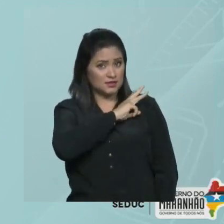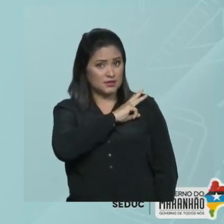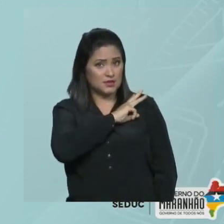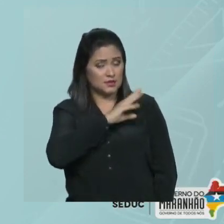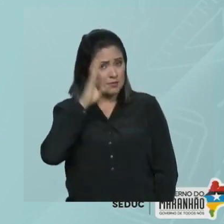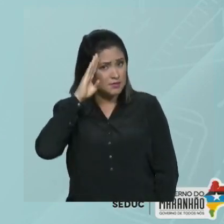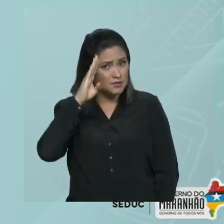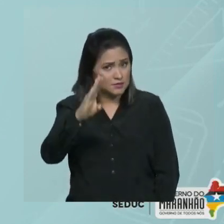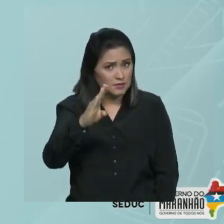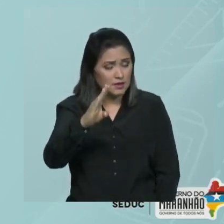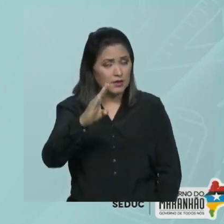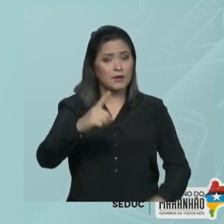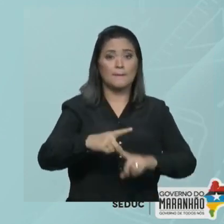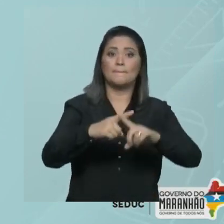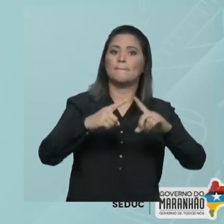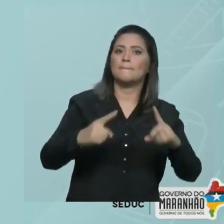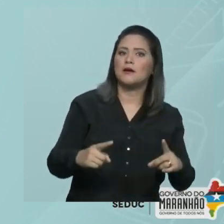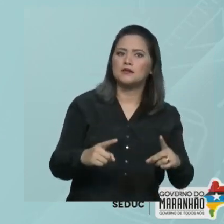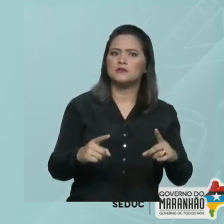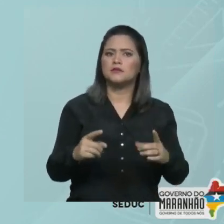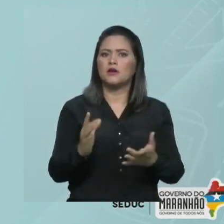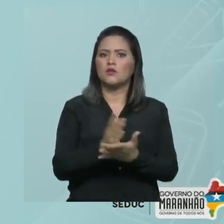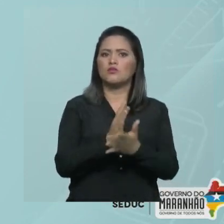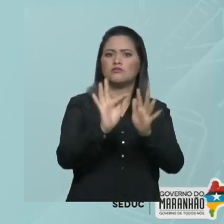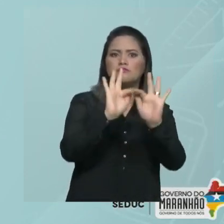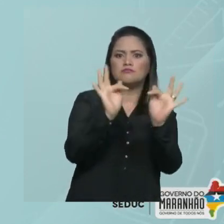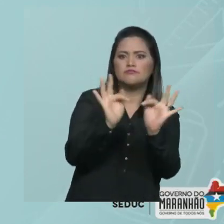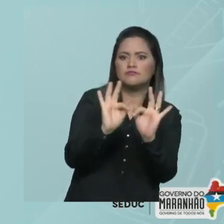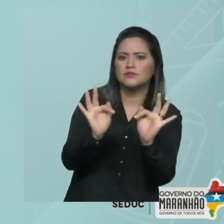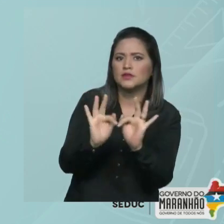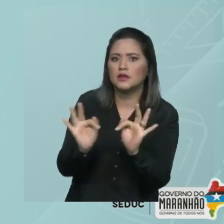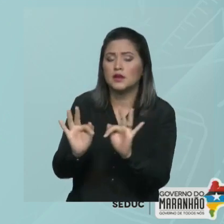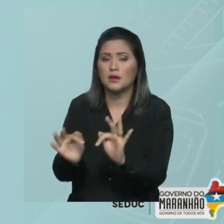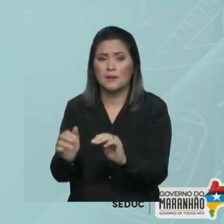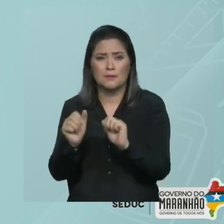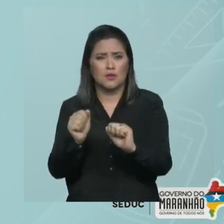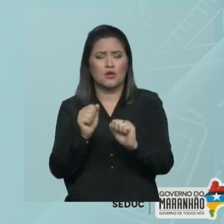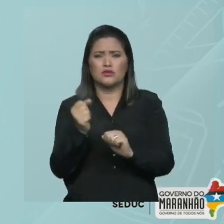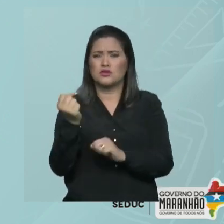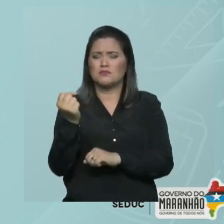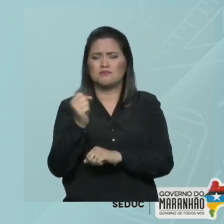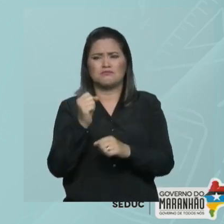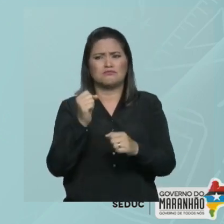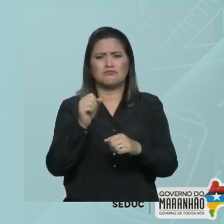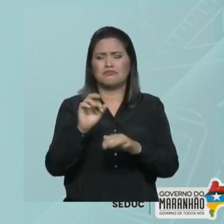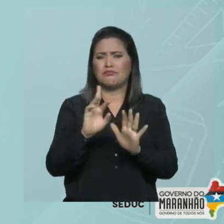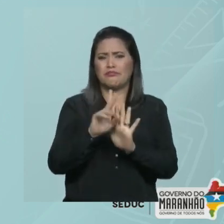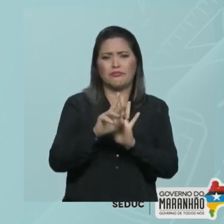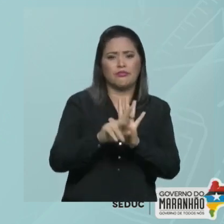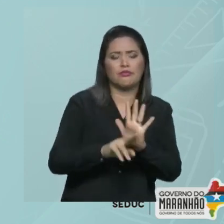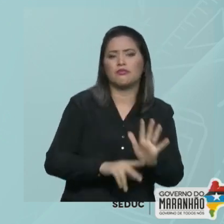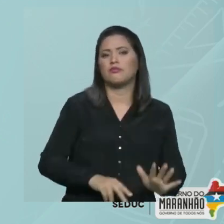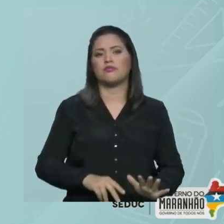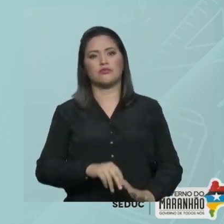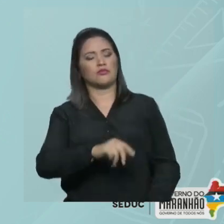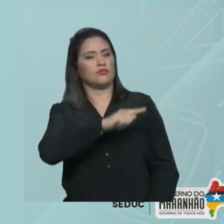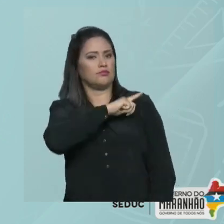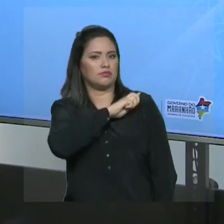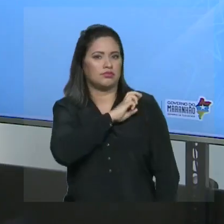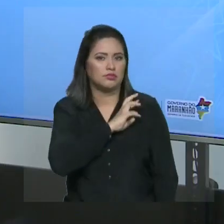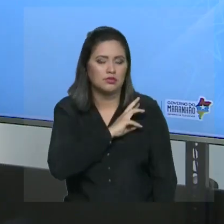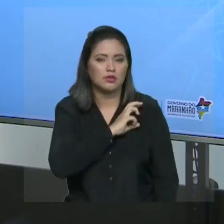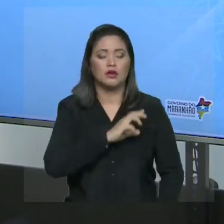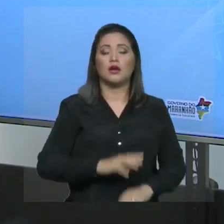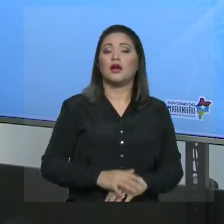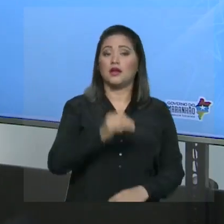conteúdo cheio de detalhes que servem para várias séries, vários anos. Por exemplo, nós vamos falar de